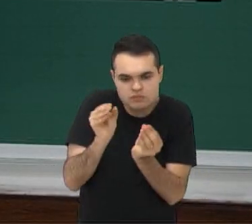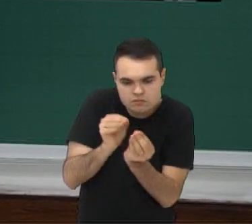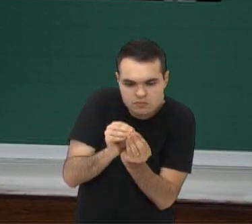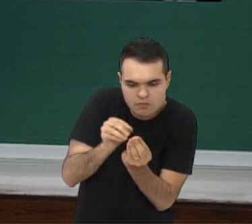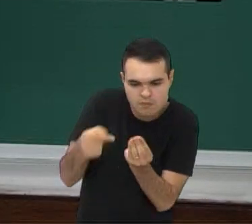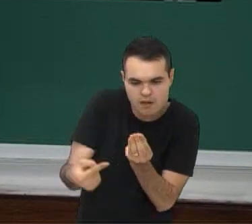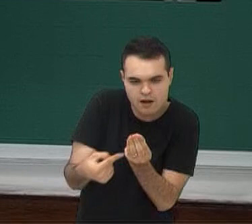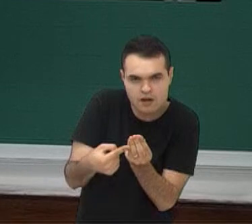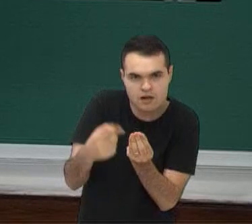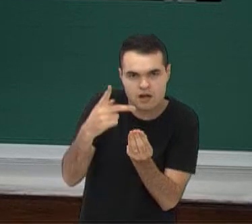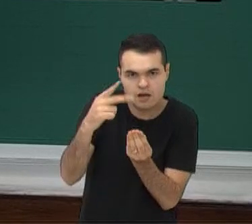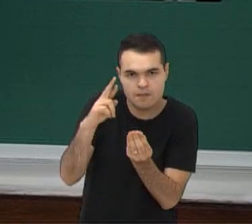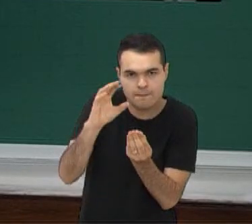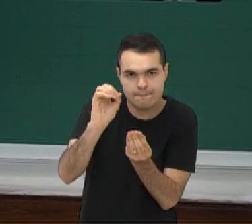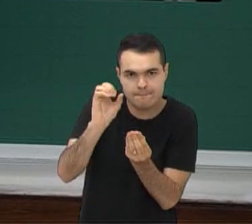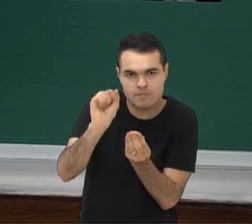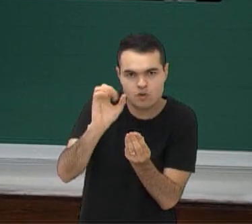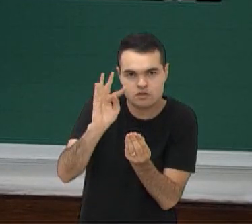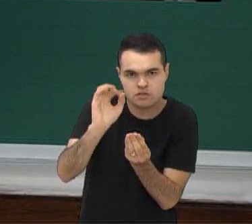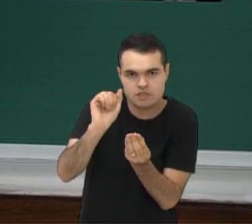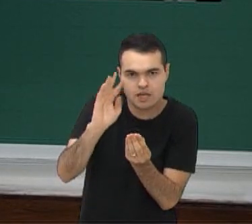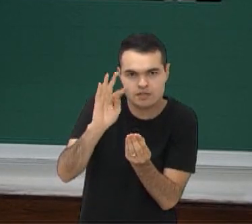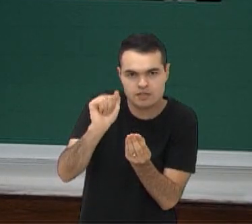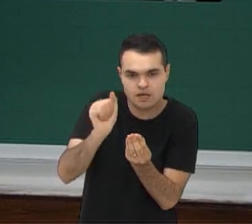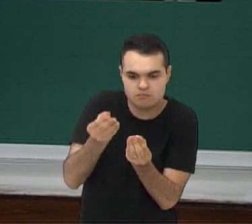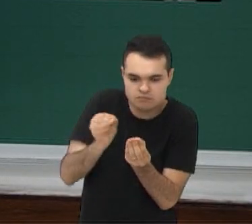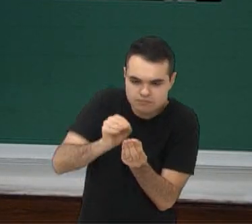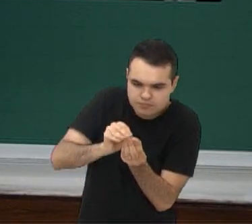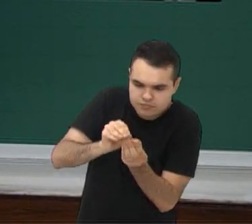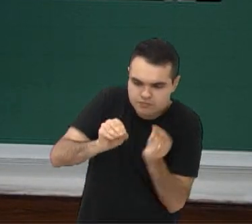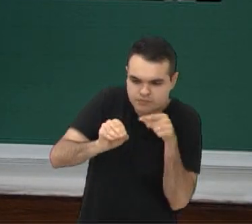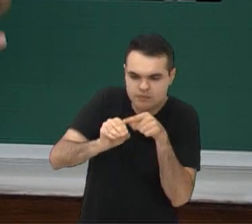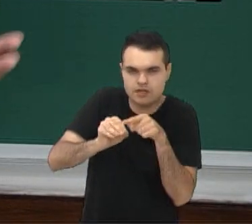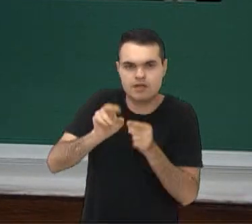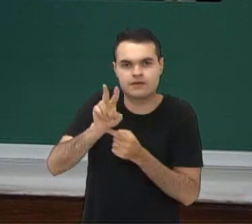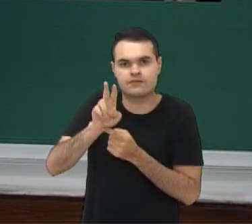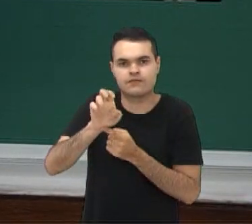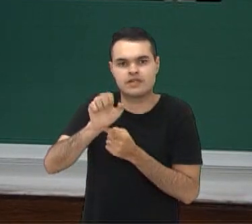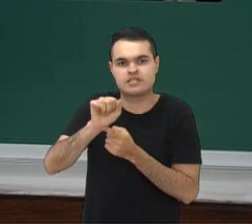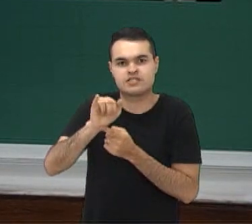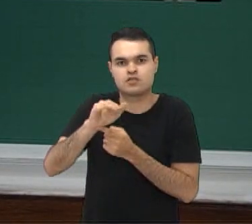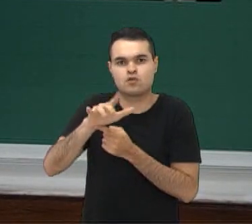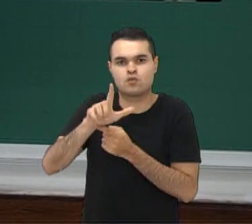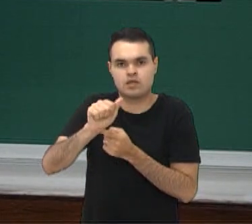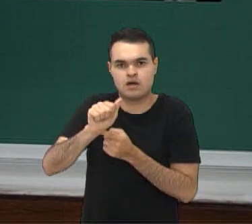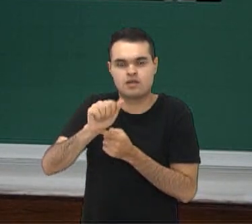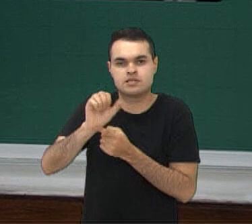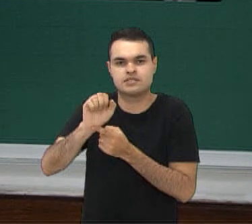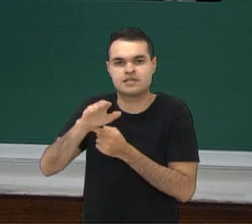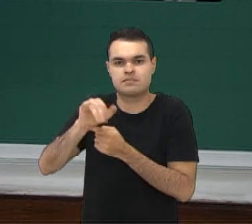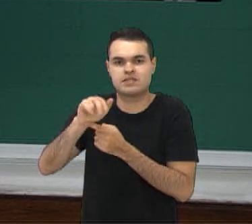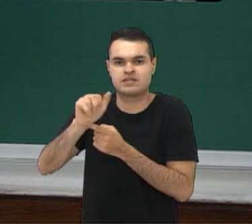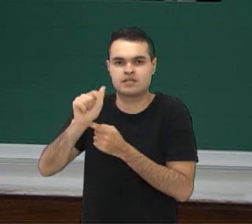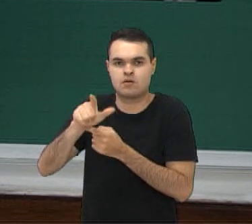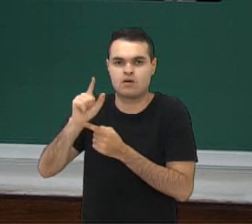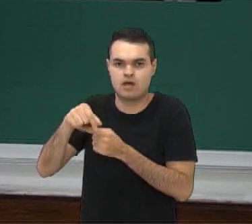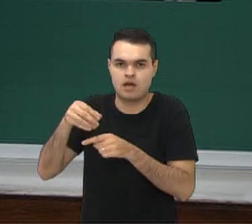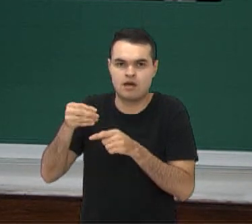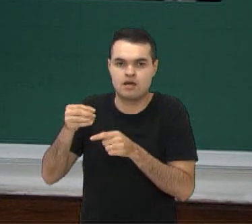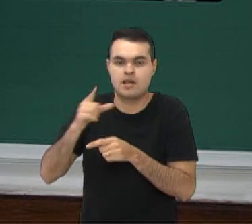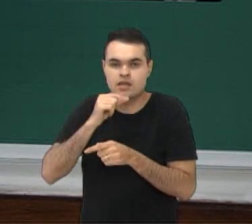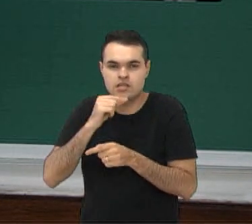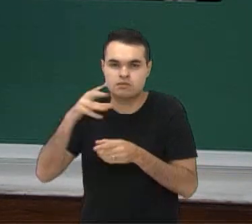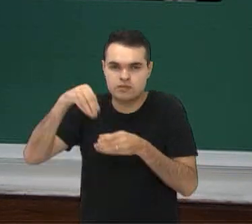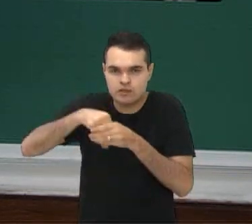tenho a próstata aqui e a vesícula seminal, ela vai produzir mais líquido, só que líquido nutritivo, que vai ser lançado